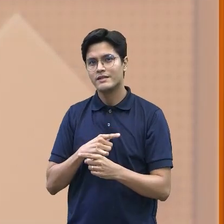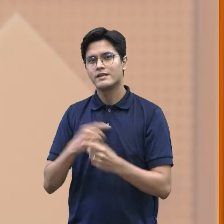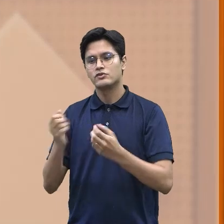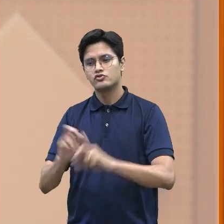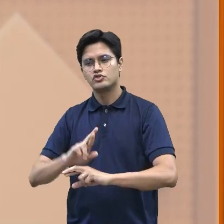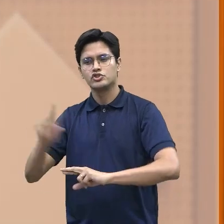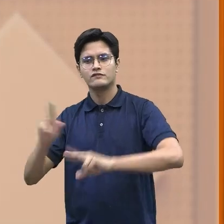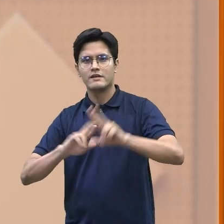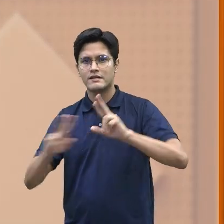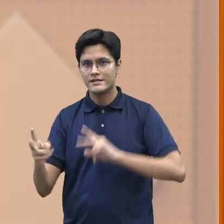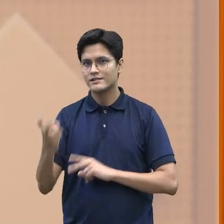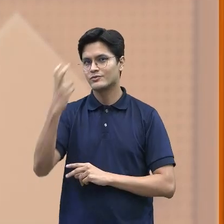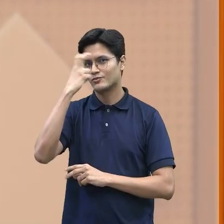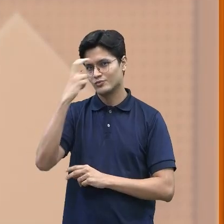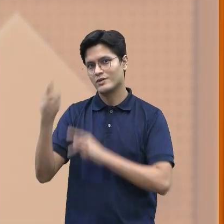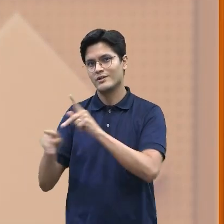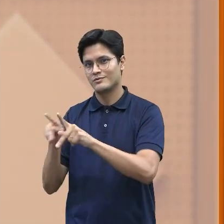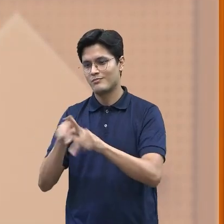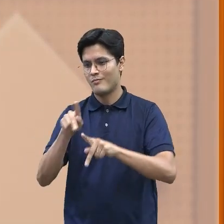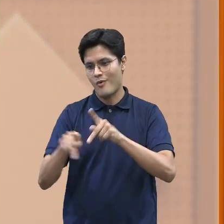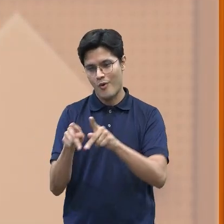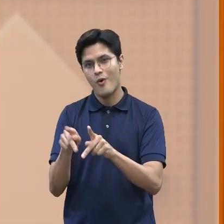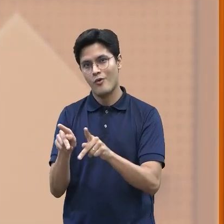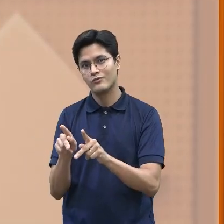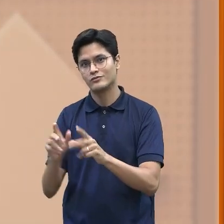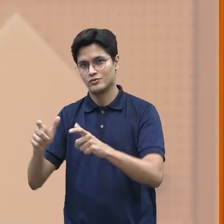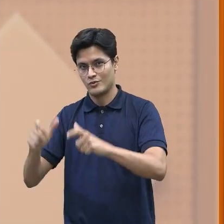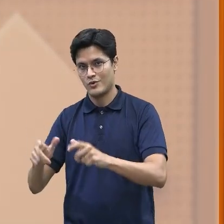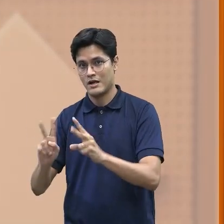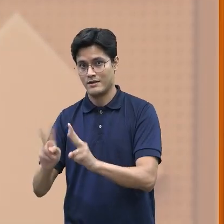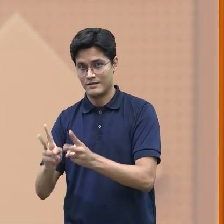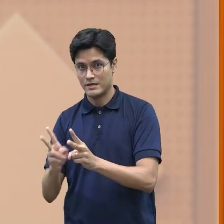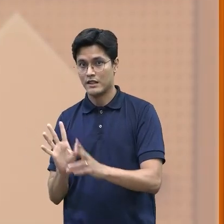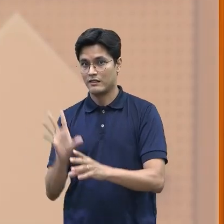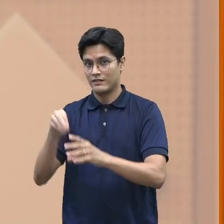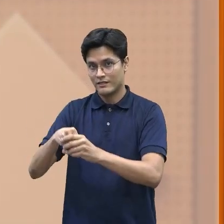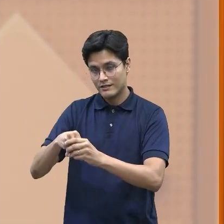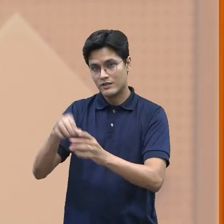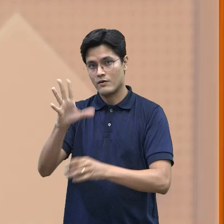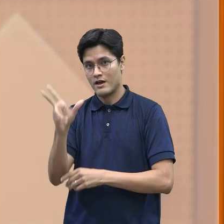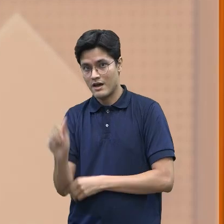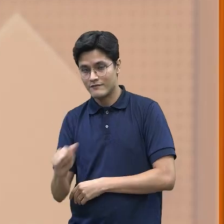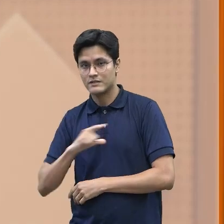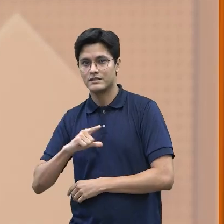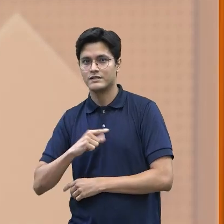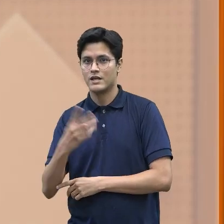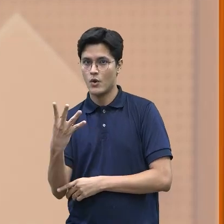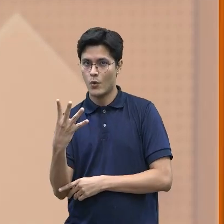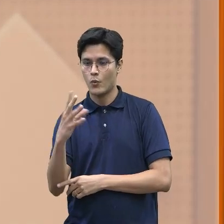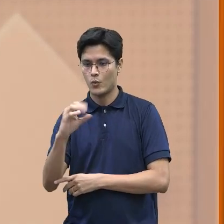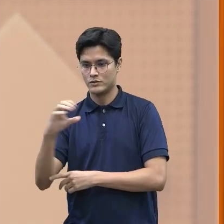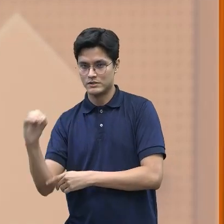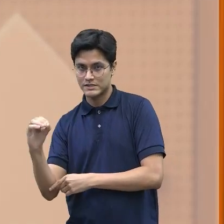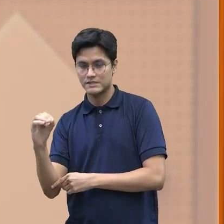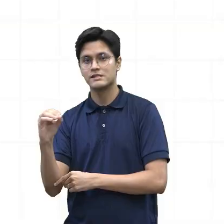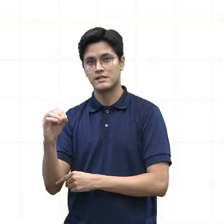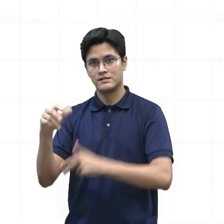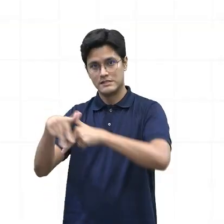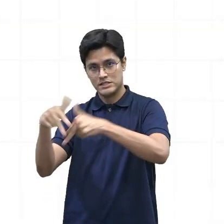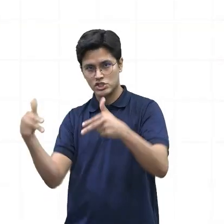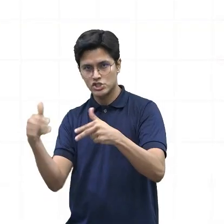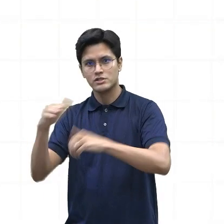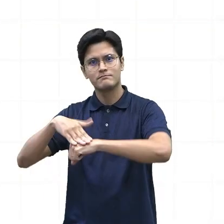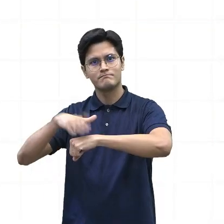entre eles. Então, dentro da África, como foi falado, há mais de 400 etnias. Vamos conhecer algumas